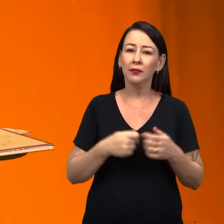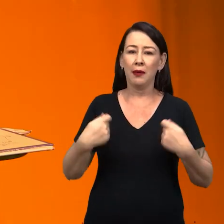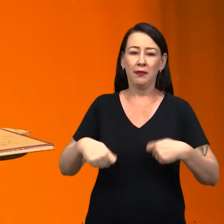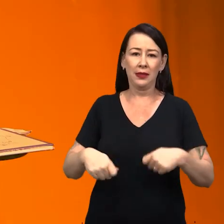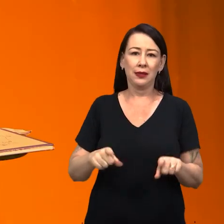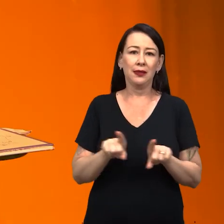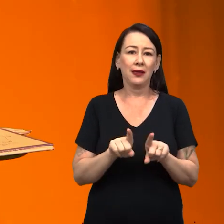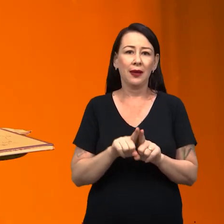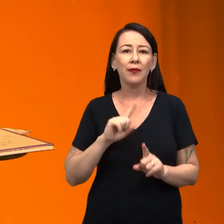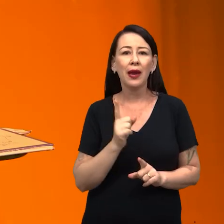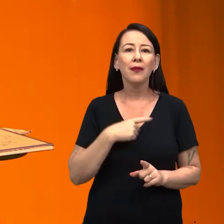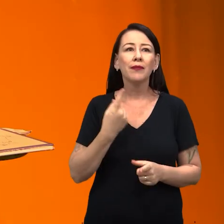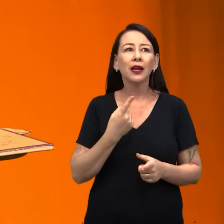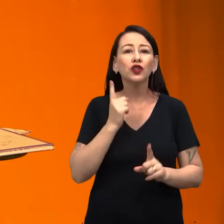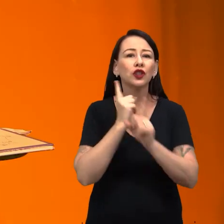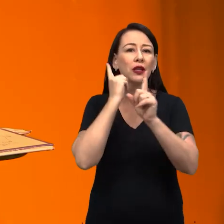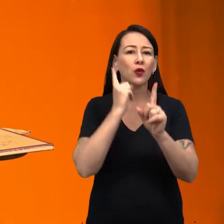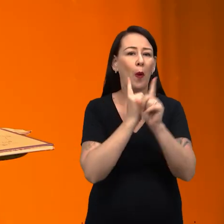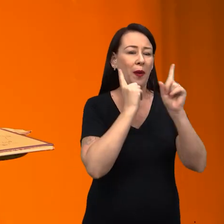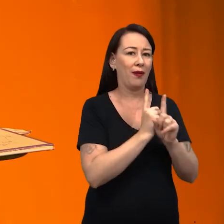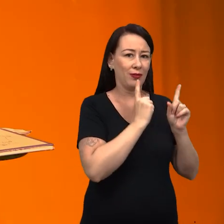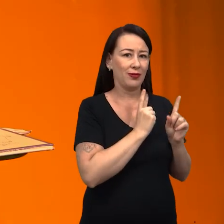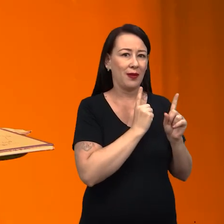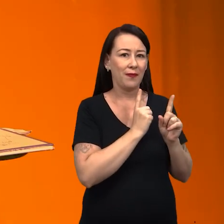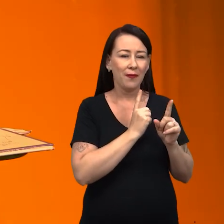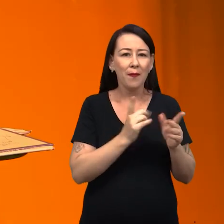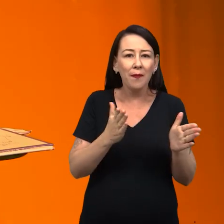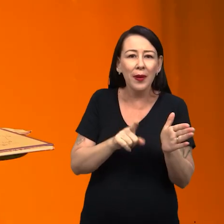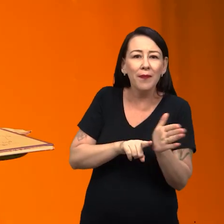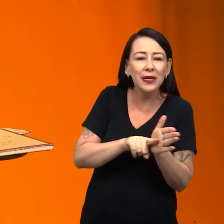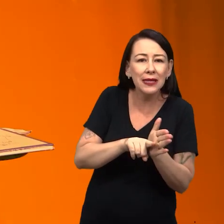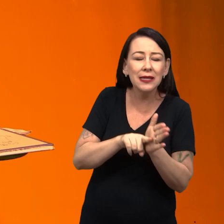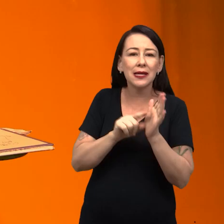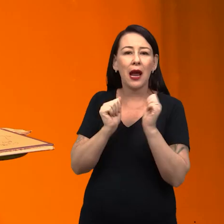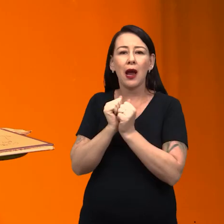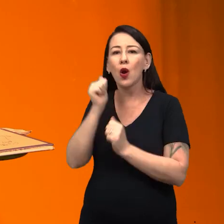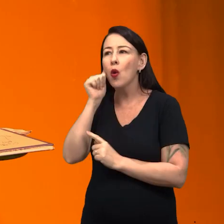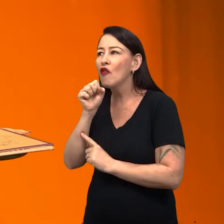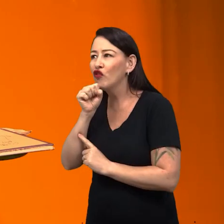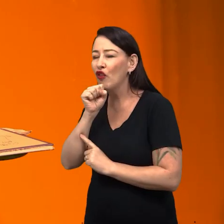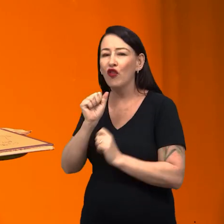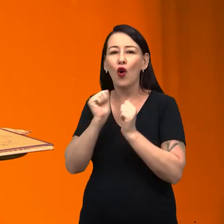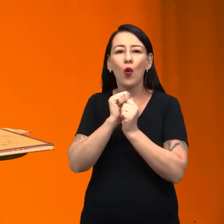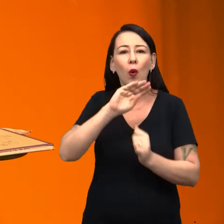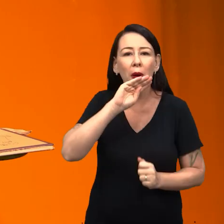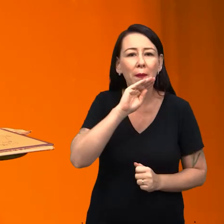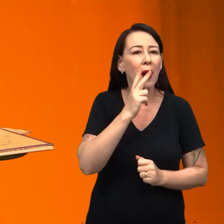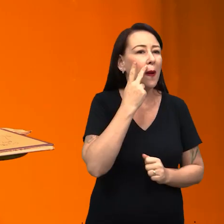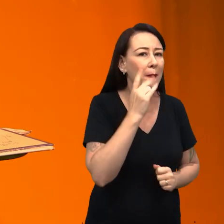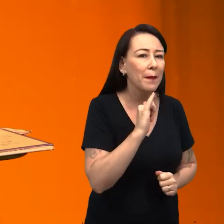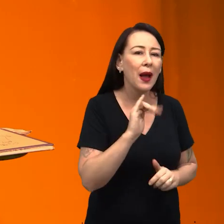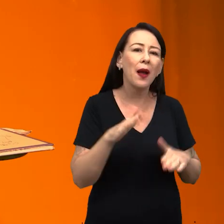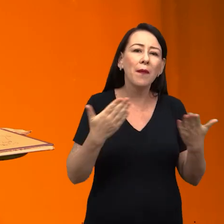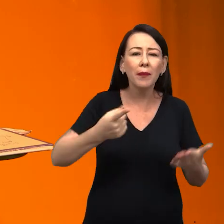possa fazer essas descobertas, pesquisar com as avós, com as mães e fazer esse